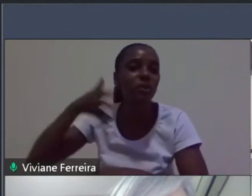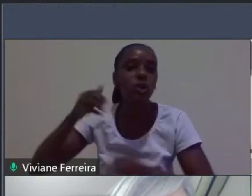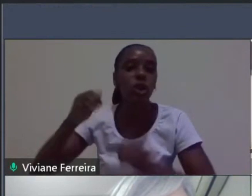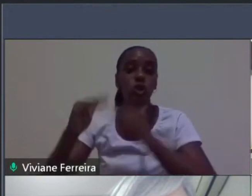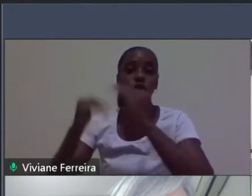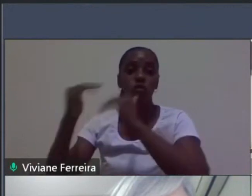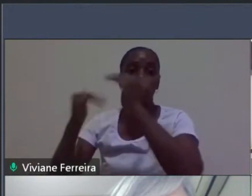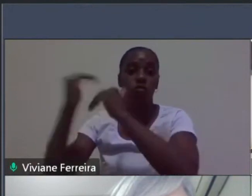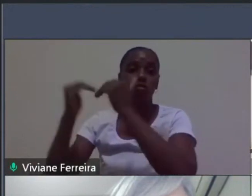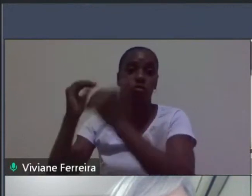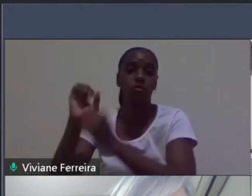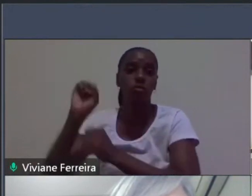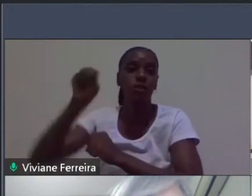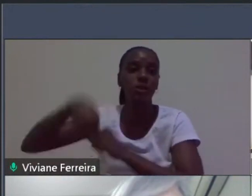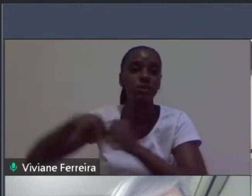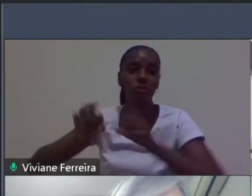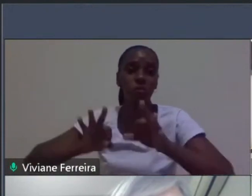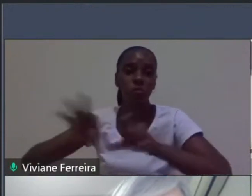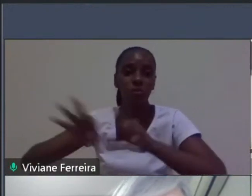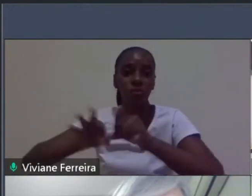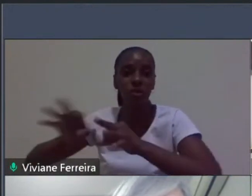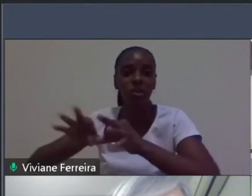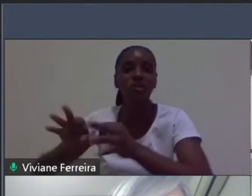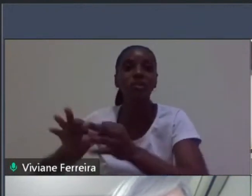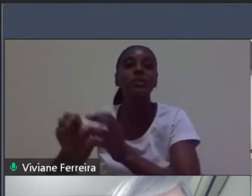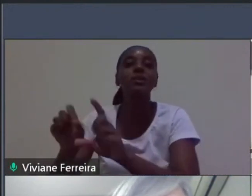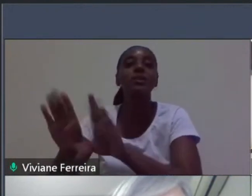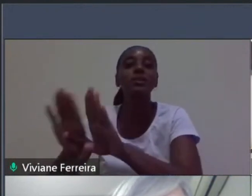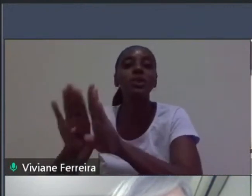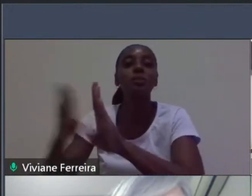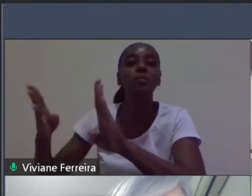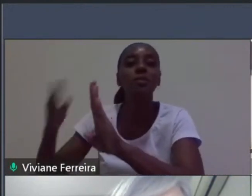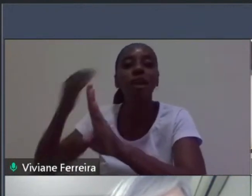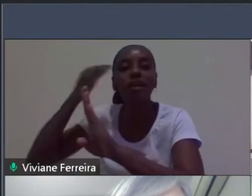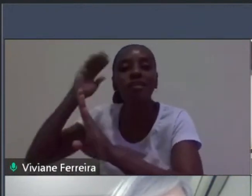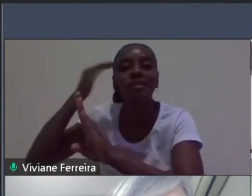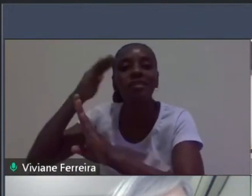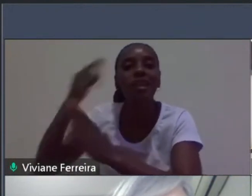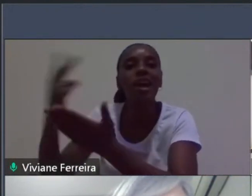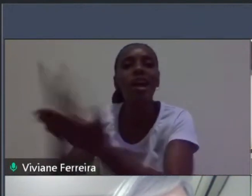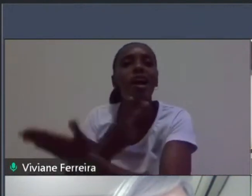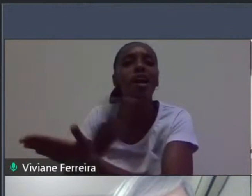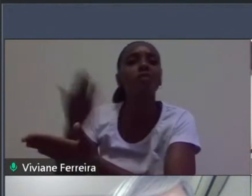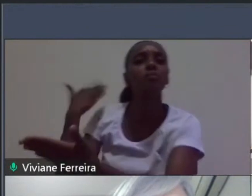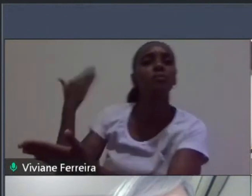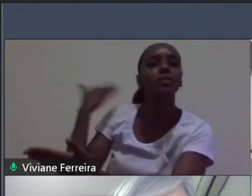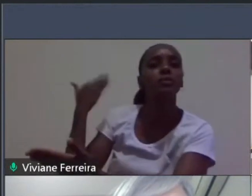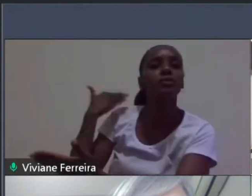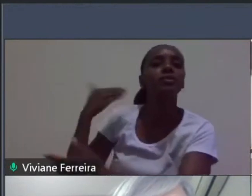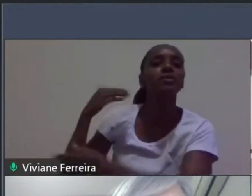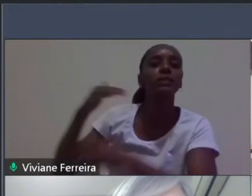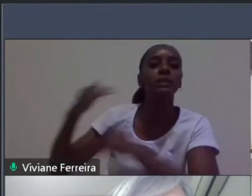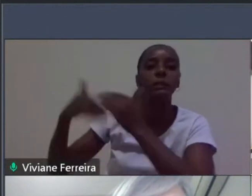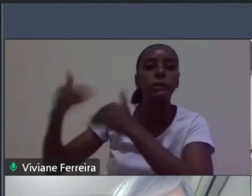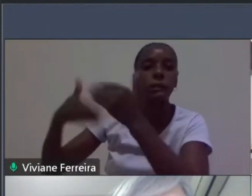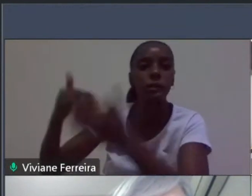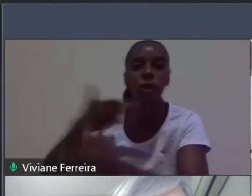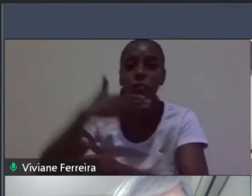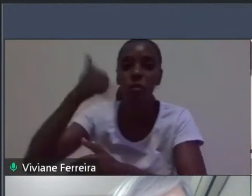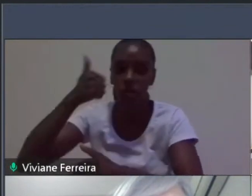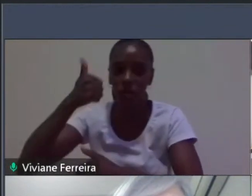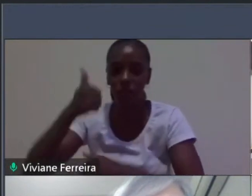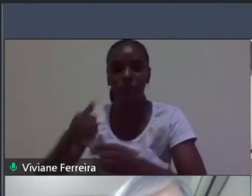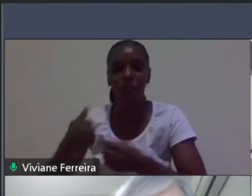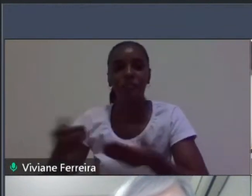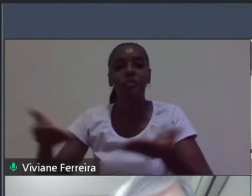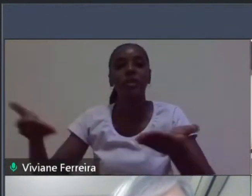evolução de processo, a gente tem que estar aberto a entender onde é que a gente erra para a gente poder ter consciência e melhorar. Então, com certeza, para o